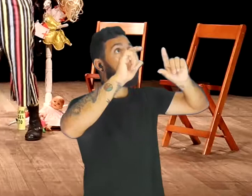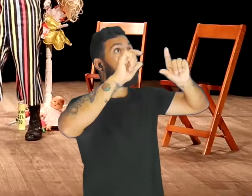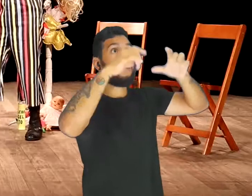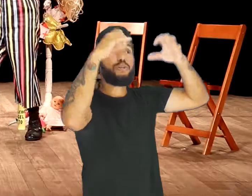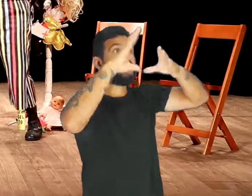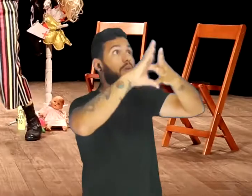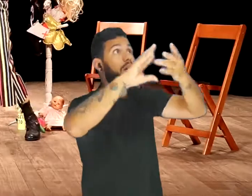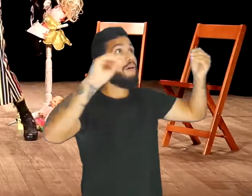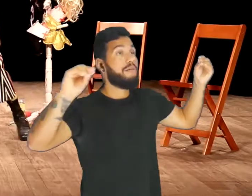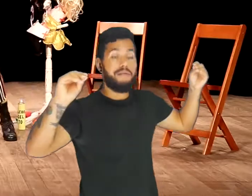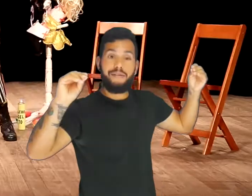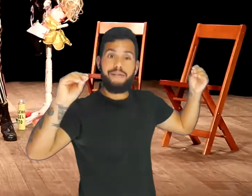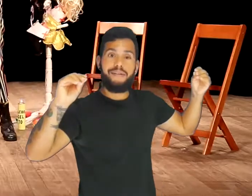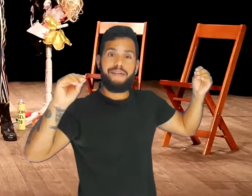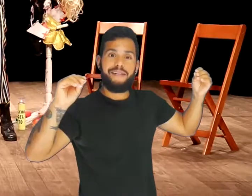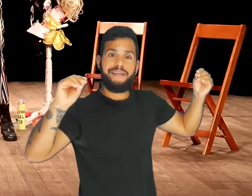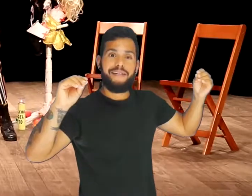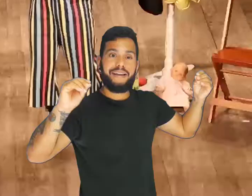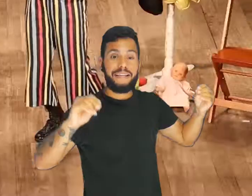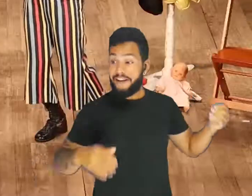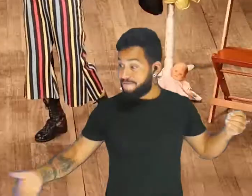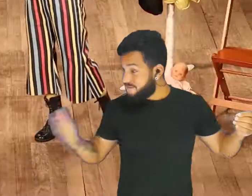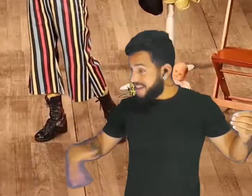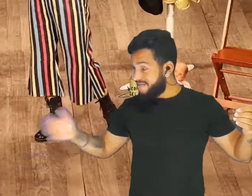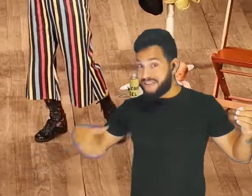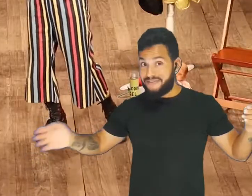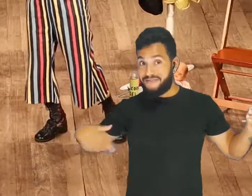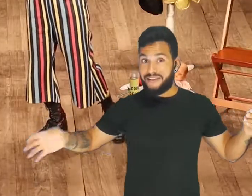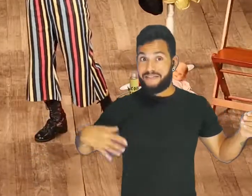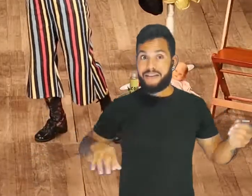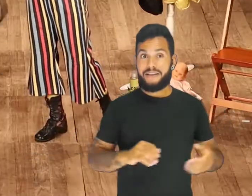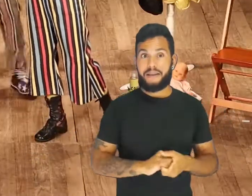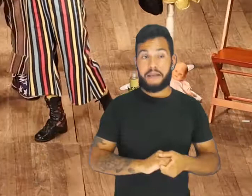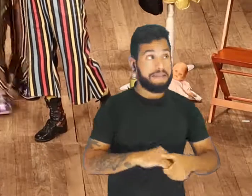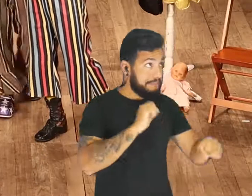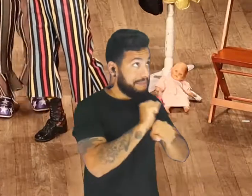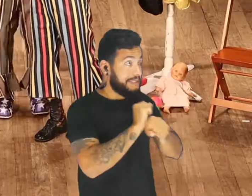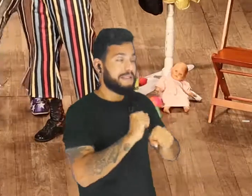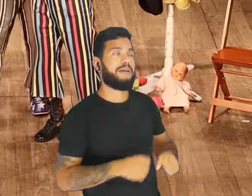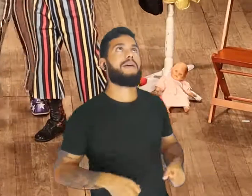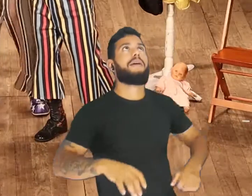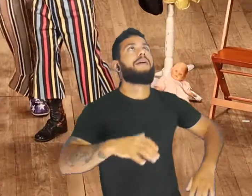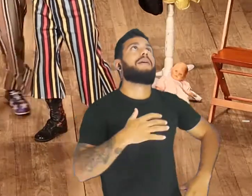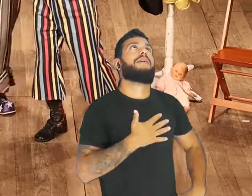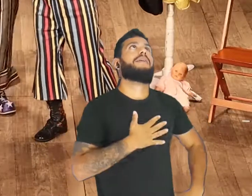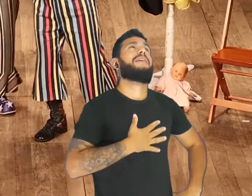tempestade. São Pedro está dando uma estrela para terminar esta chuva.